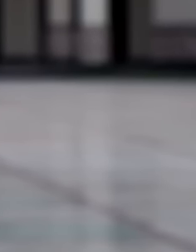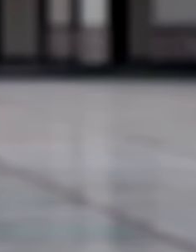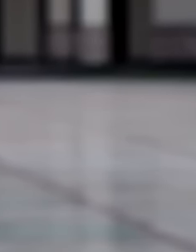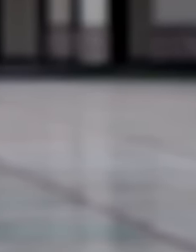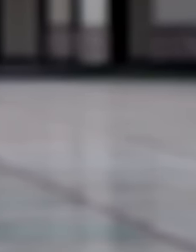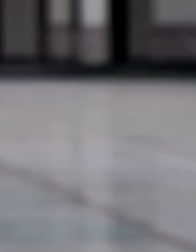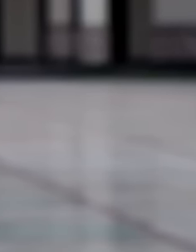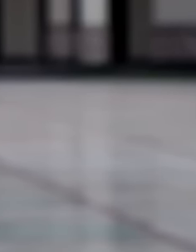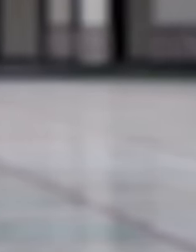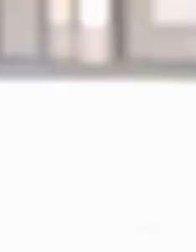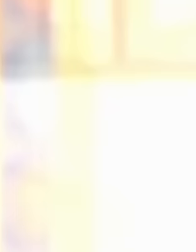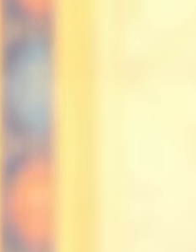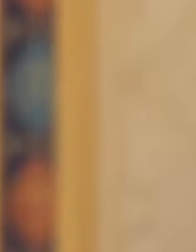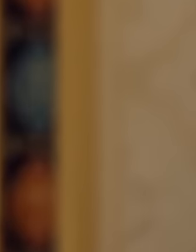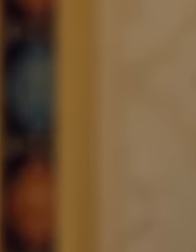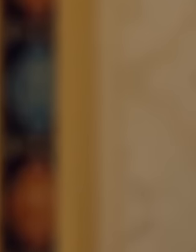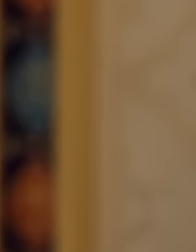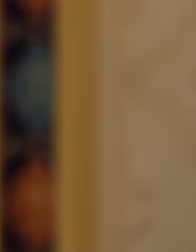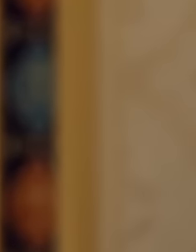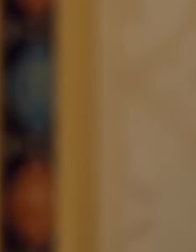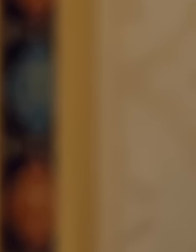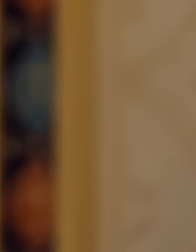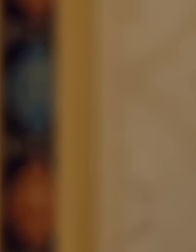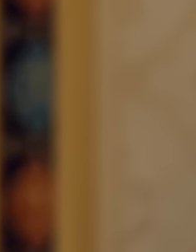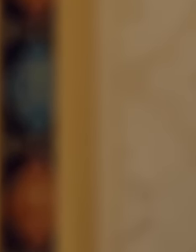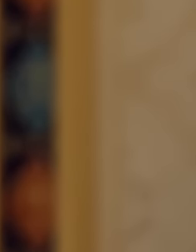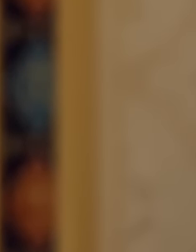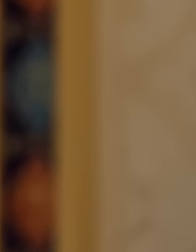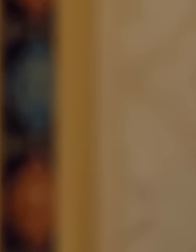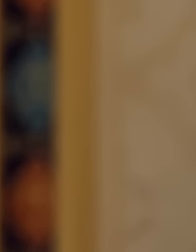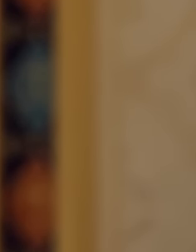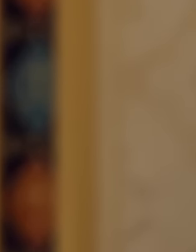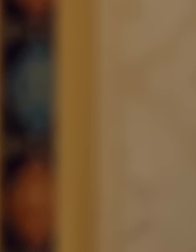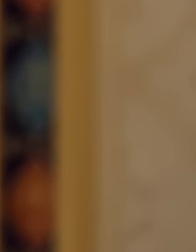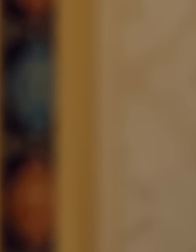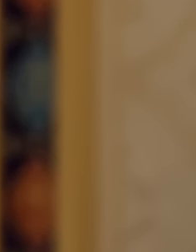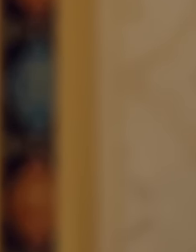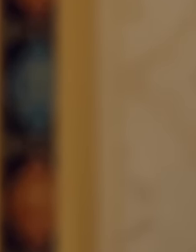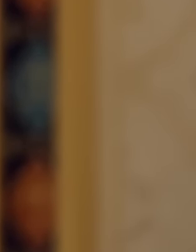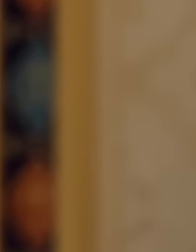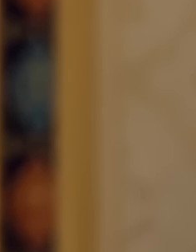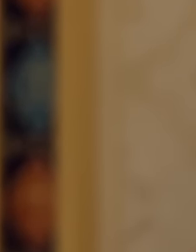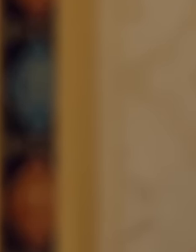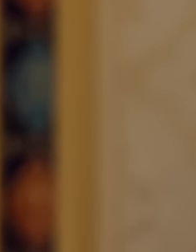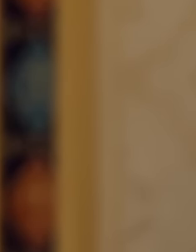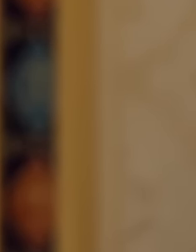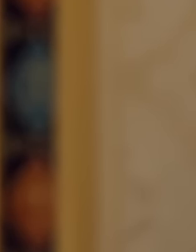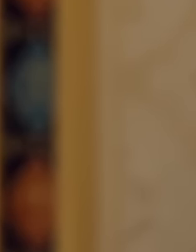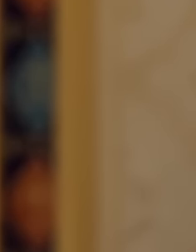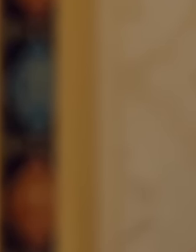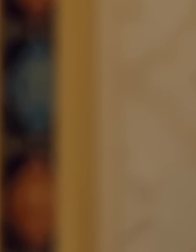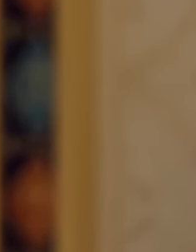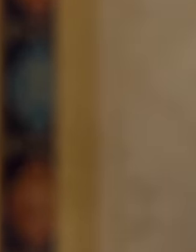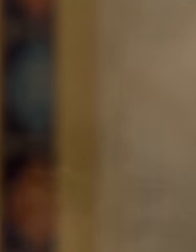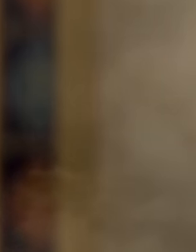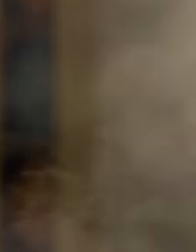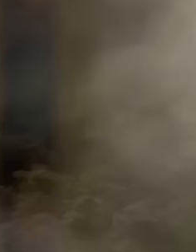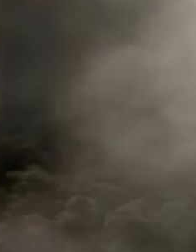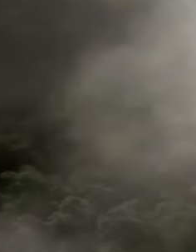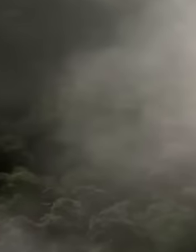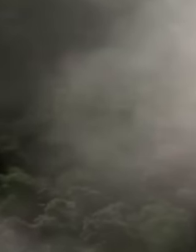sobrenatural. Sabe o que é? Talvez um dos aspectos mais impressionantes da alma de Monsenhor João É o desejo que ele tem em sacralizar toda a